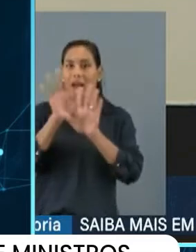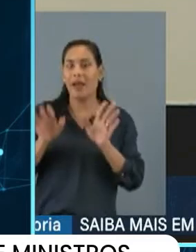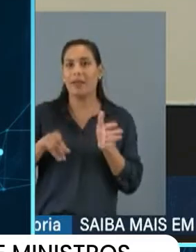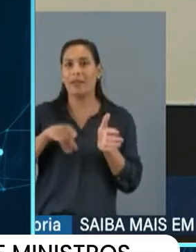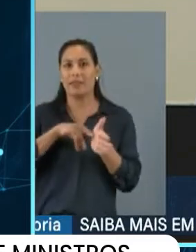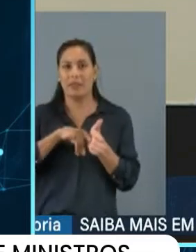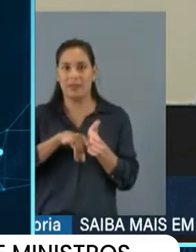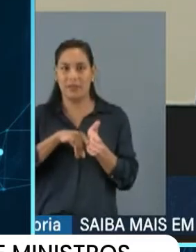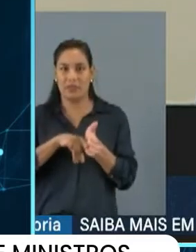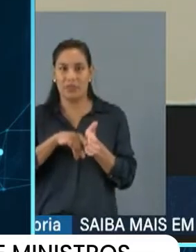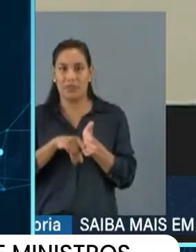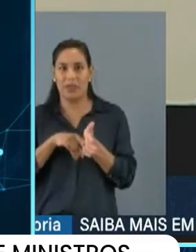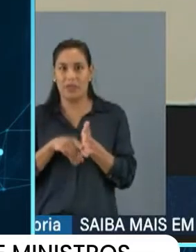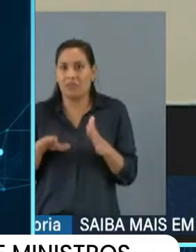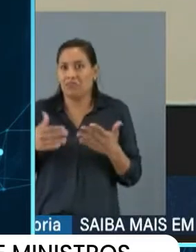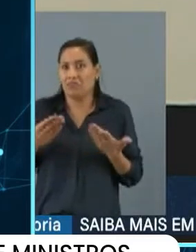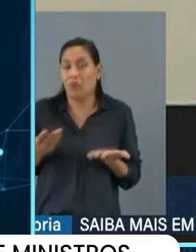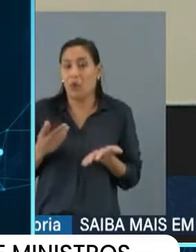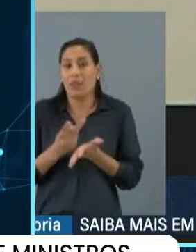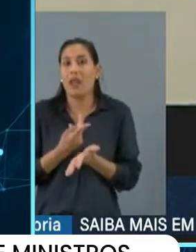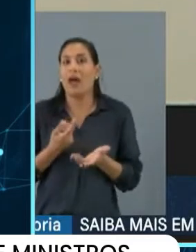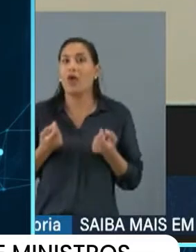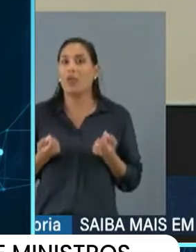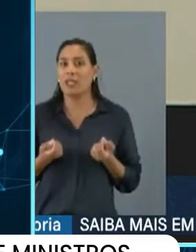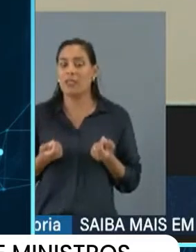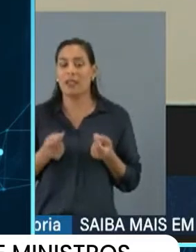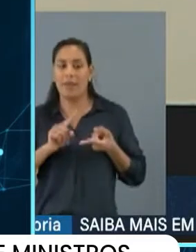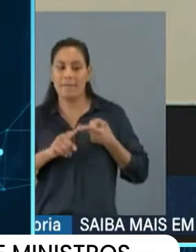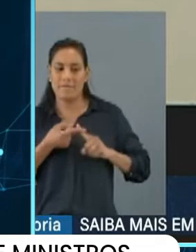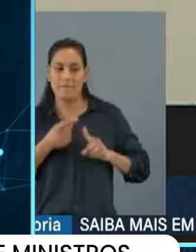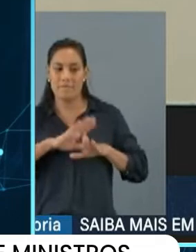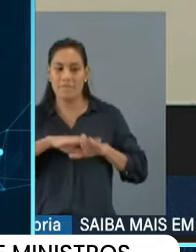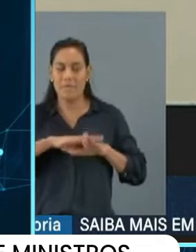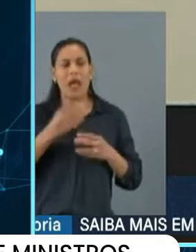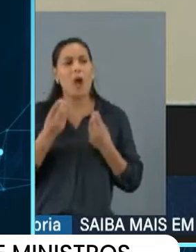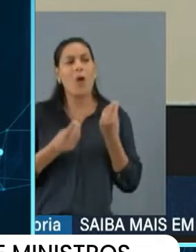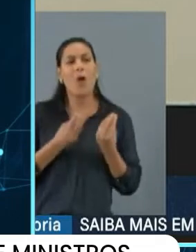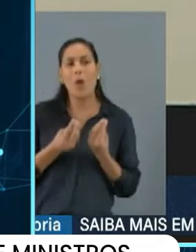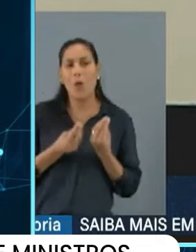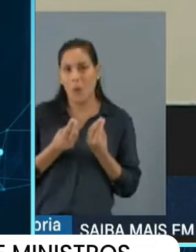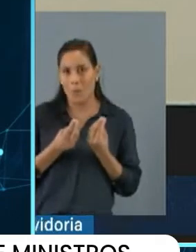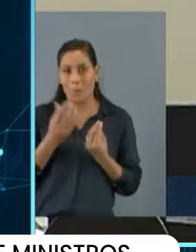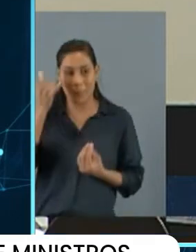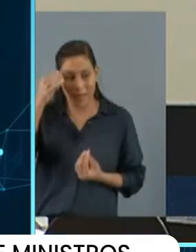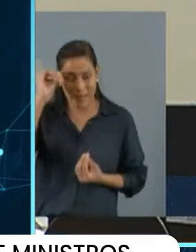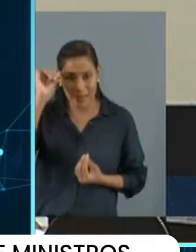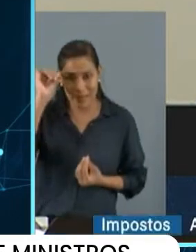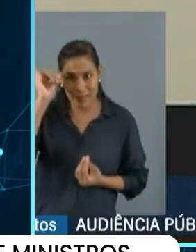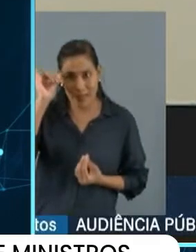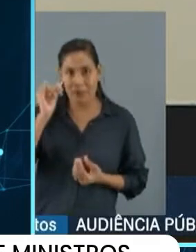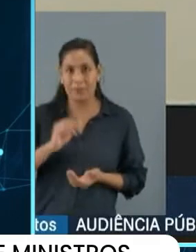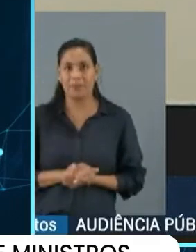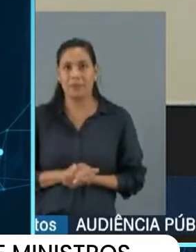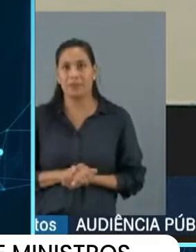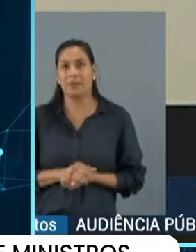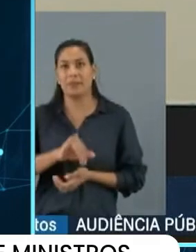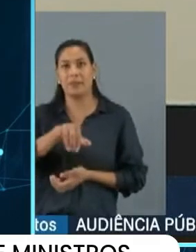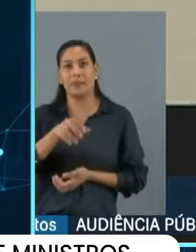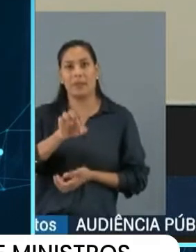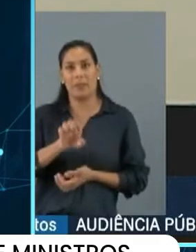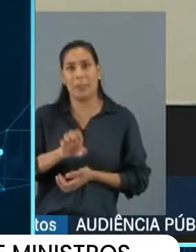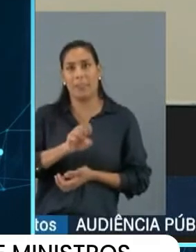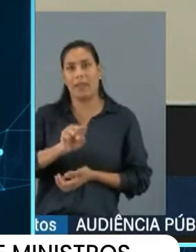dos deputados mais longevos, que é uma referência em direitos humanos e contra a censura na América